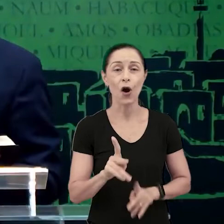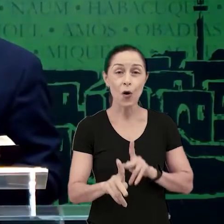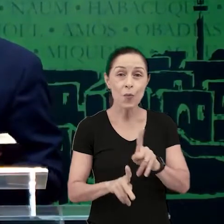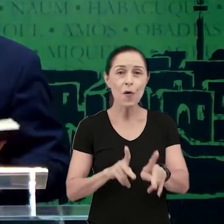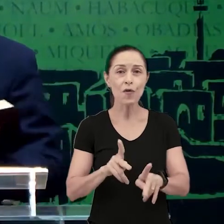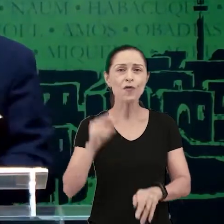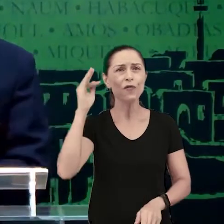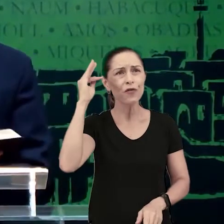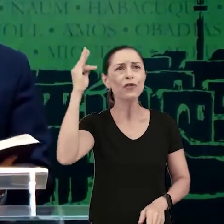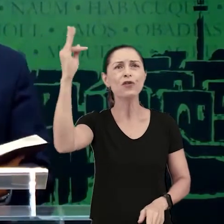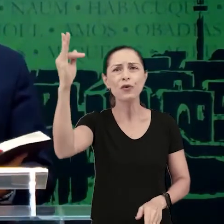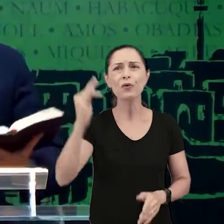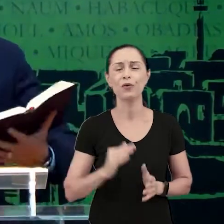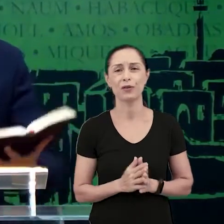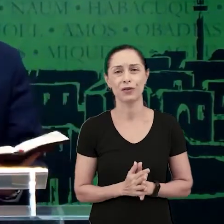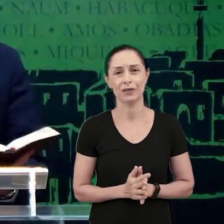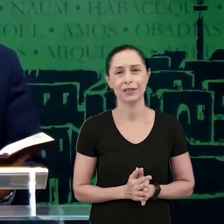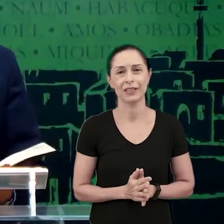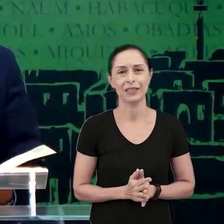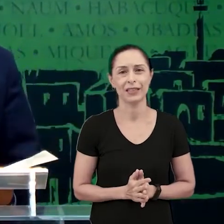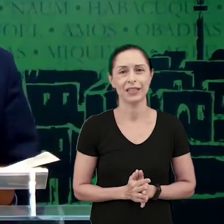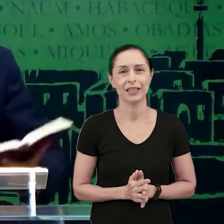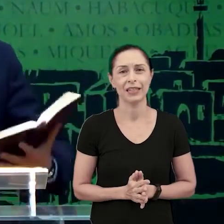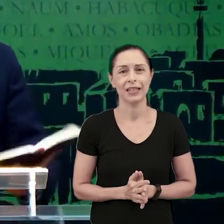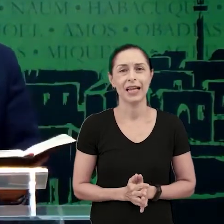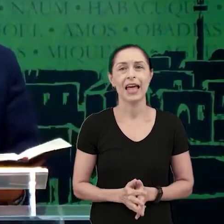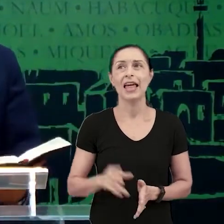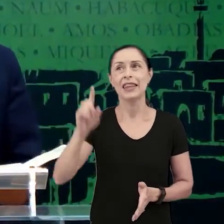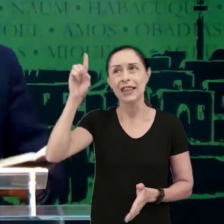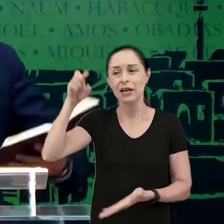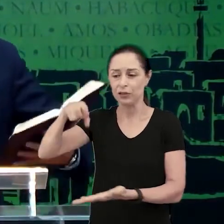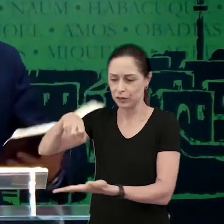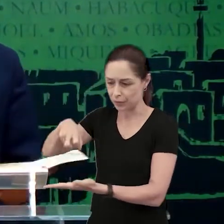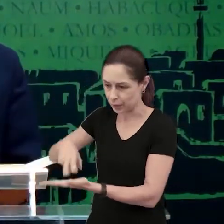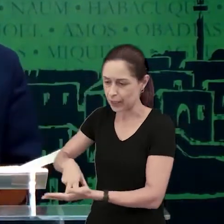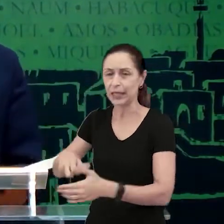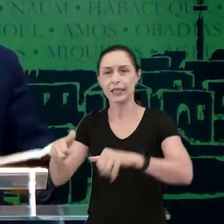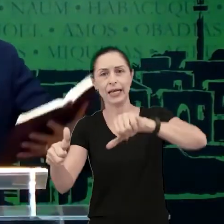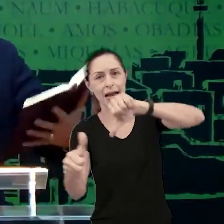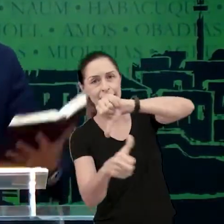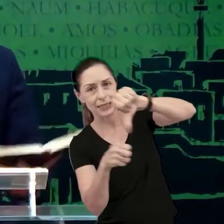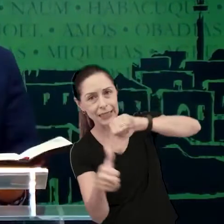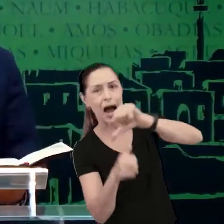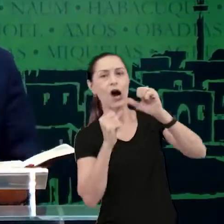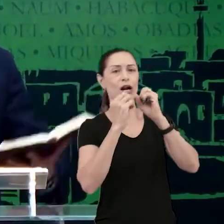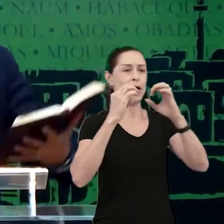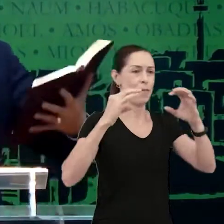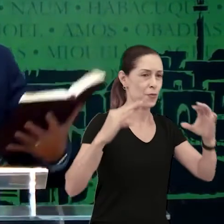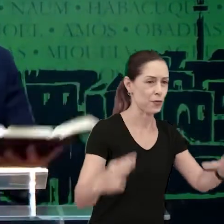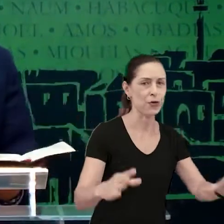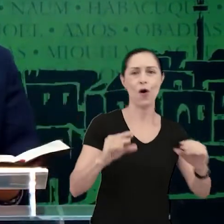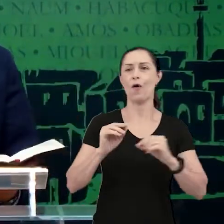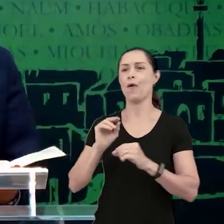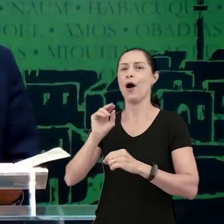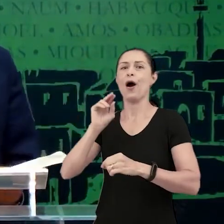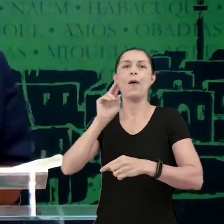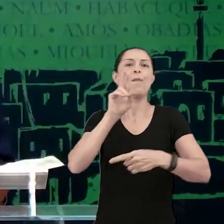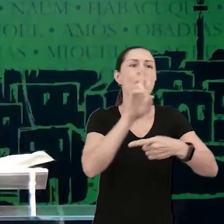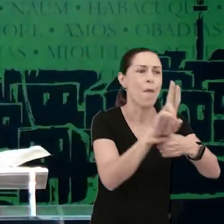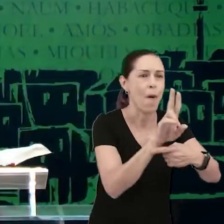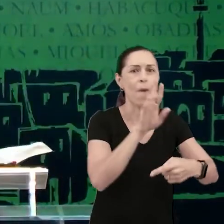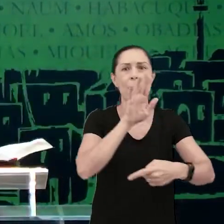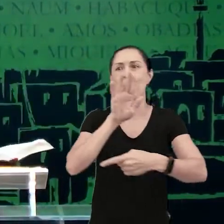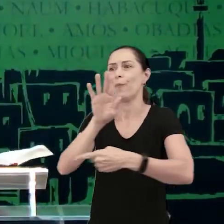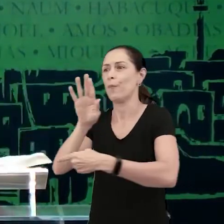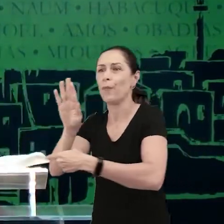Deus. E Ele trata conosco, e Ele disciplina, e Ele restaura, e Ele abençoa, e Ele protege, e Ele cuida.